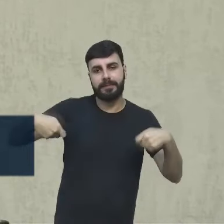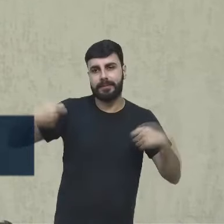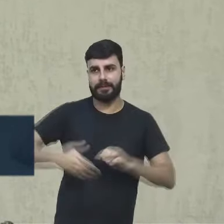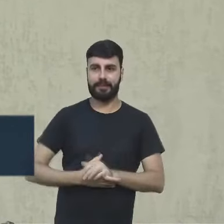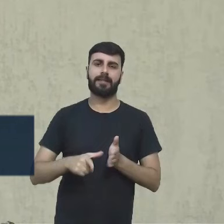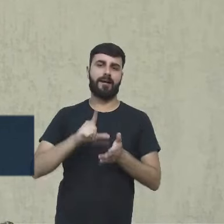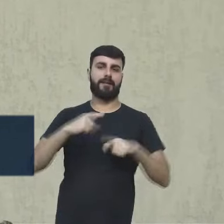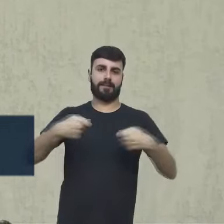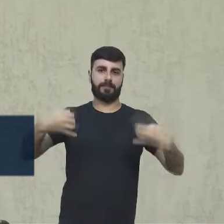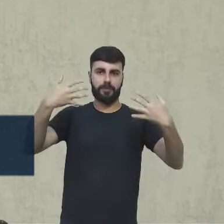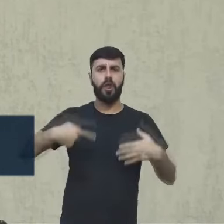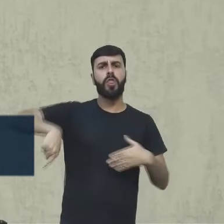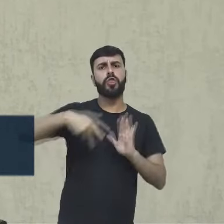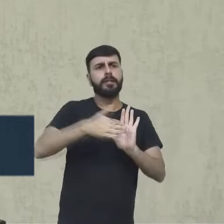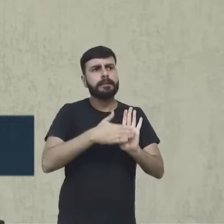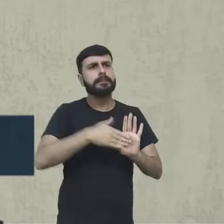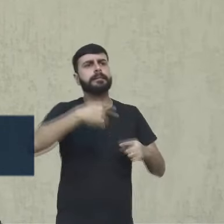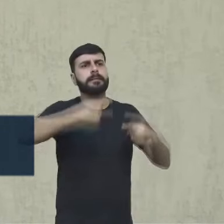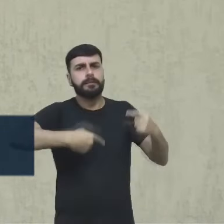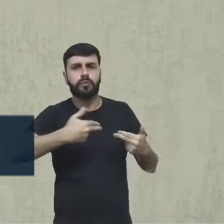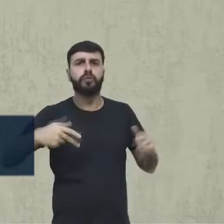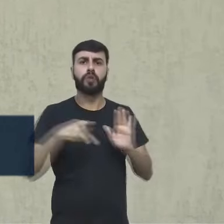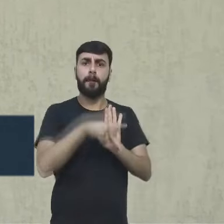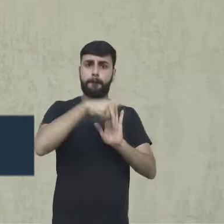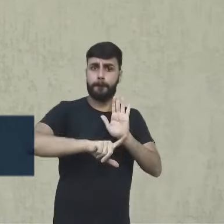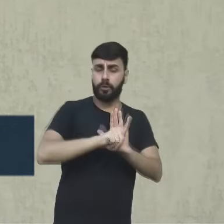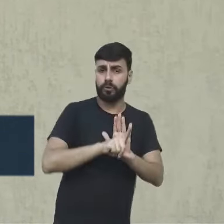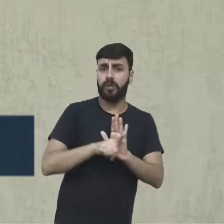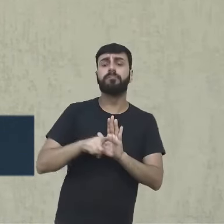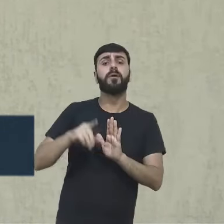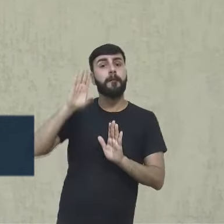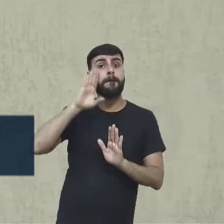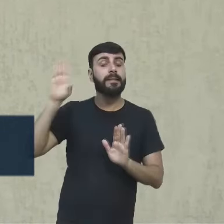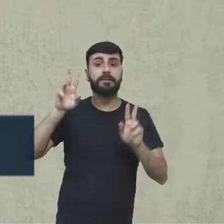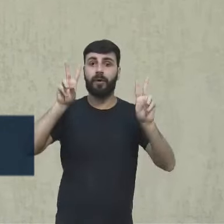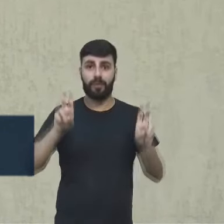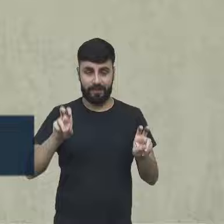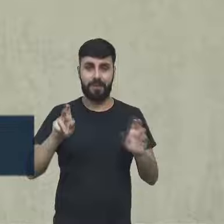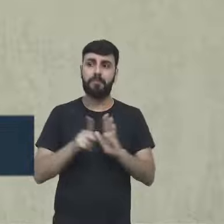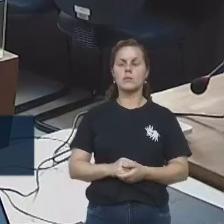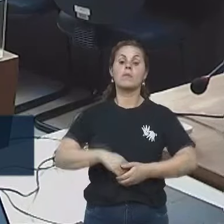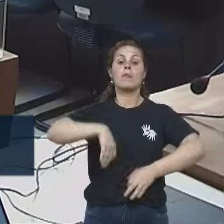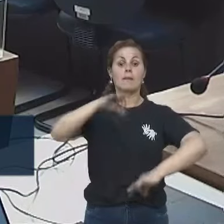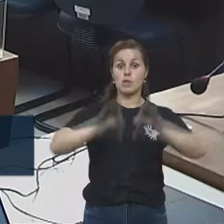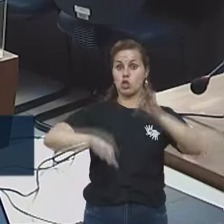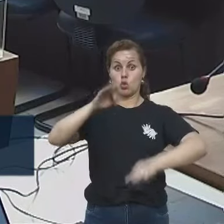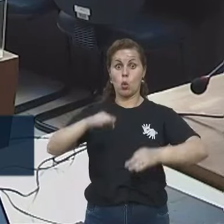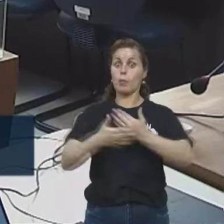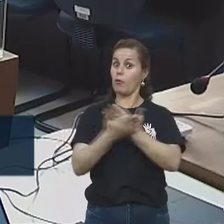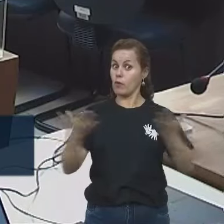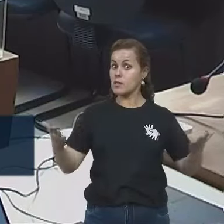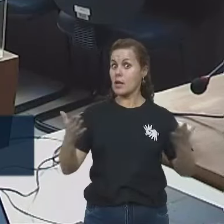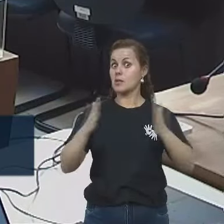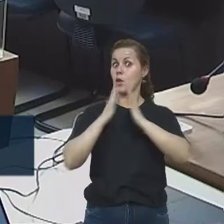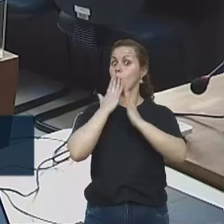Viçosa de supostos crimes ambientais o parlamentar ainda chegou a pedir a prisão preventiva de Eduardo em nota a imprensa